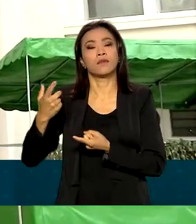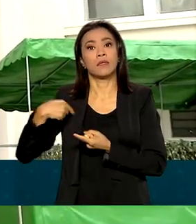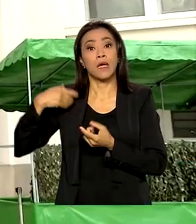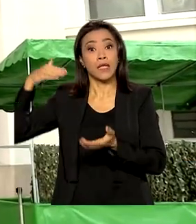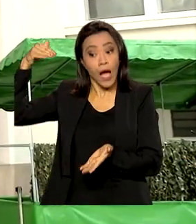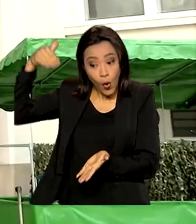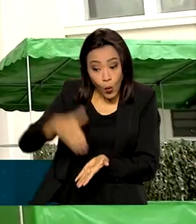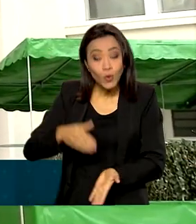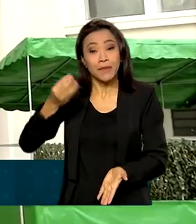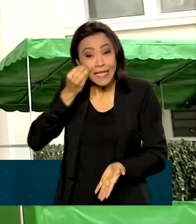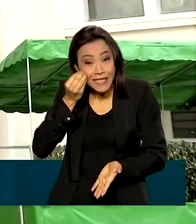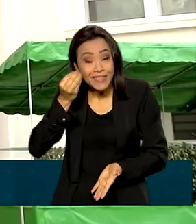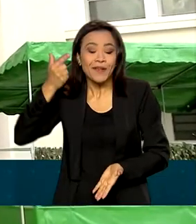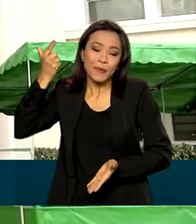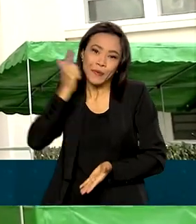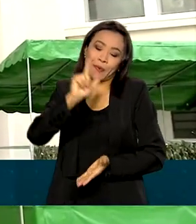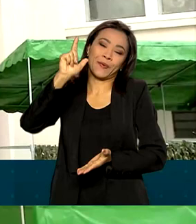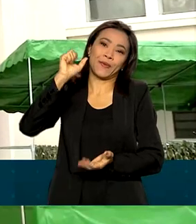na última tentativa,